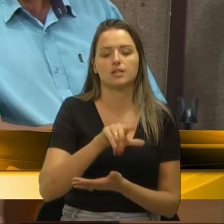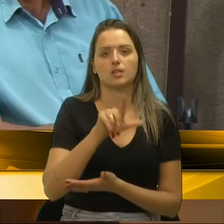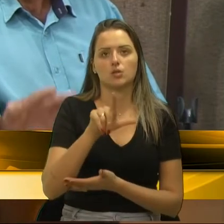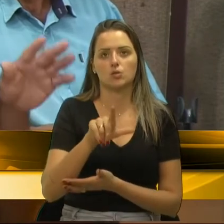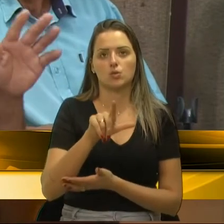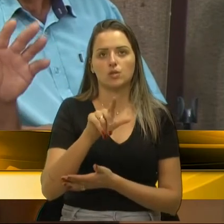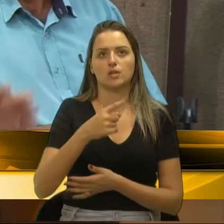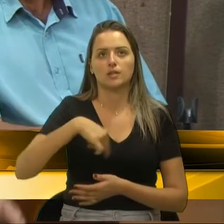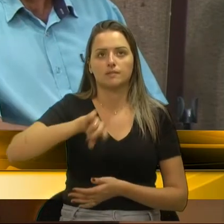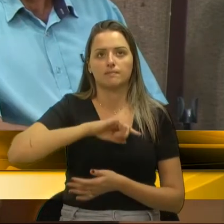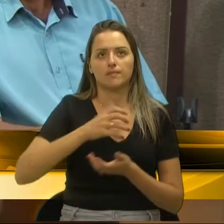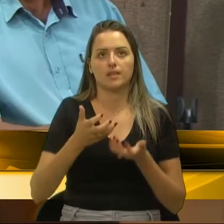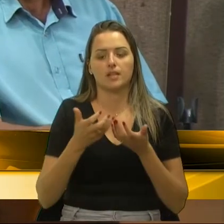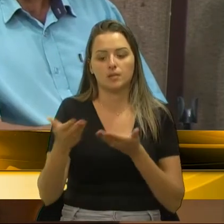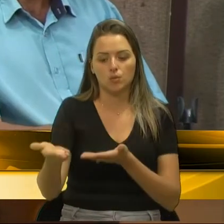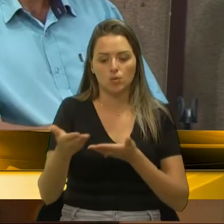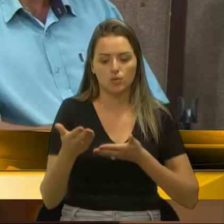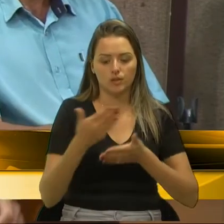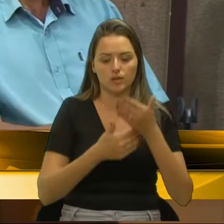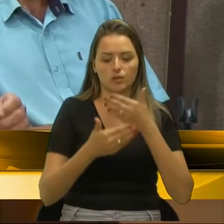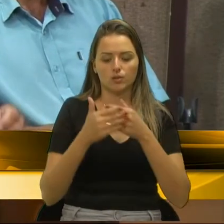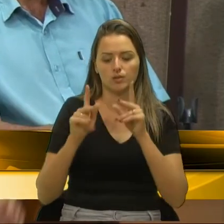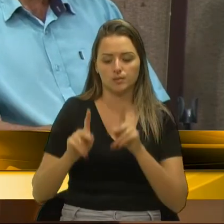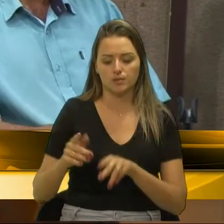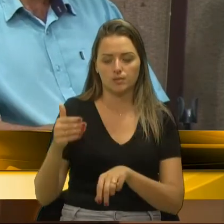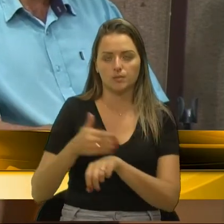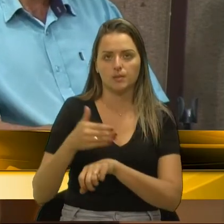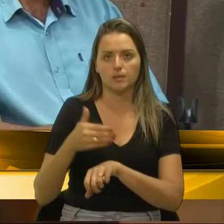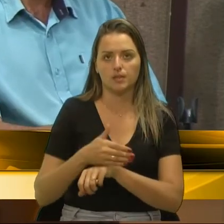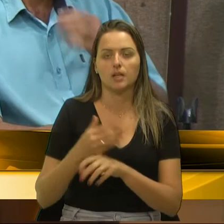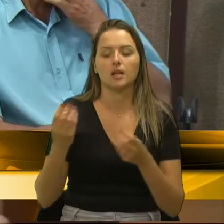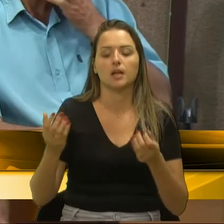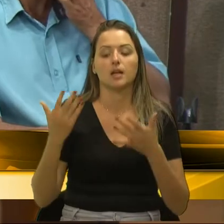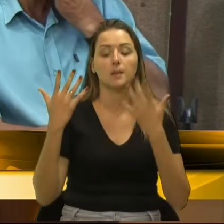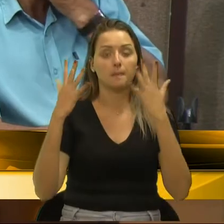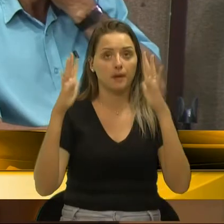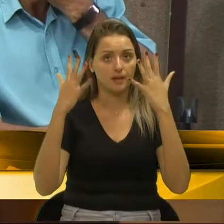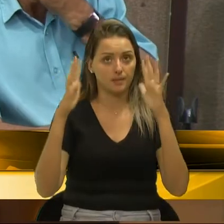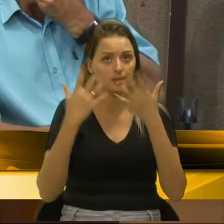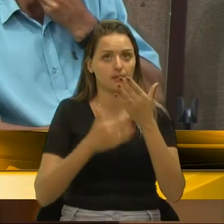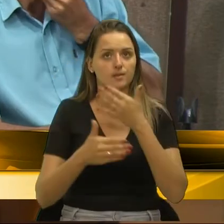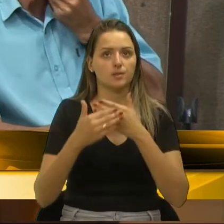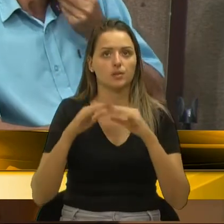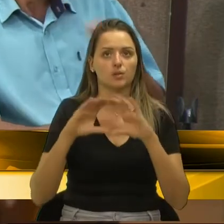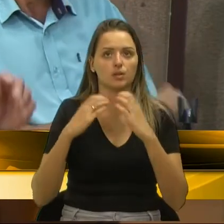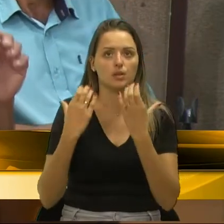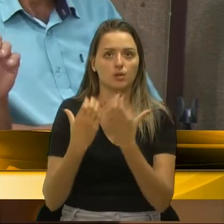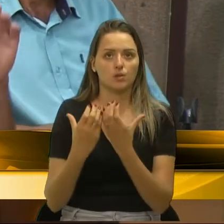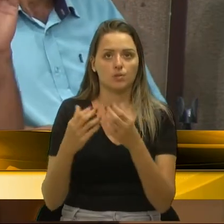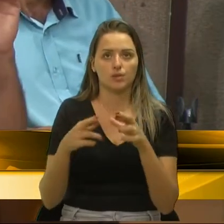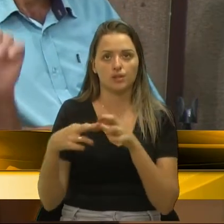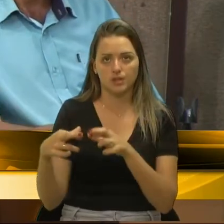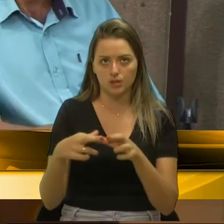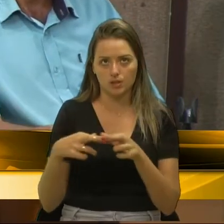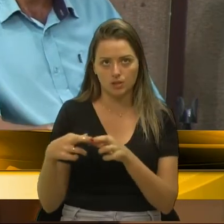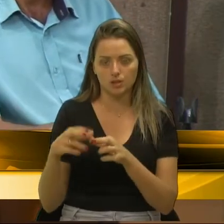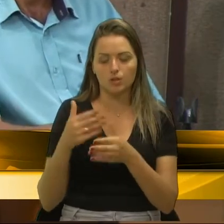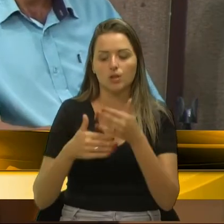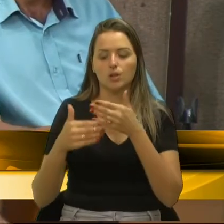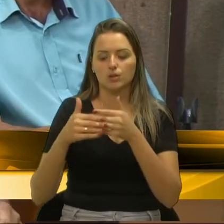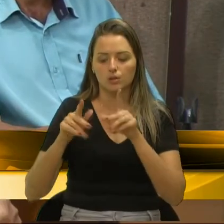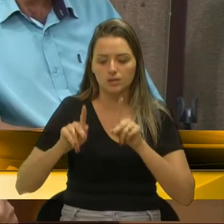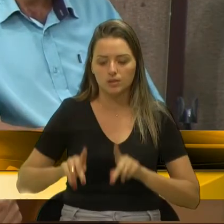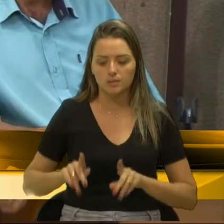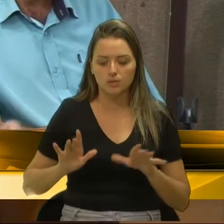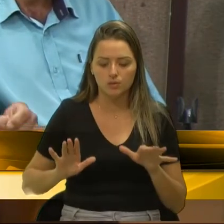o qual queremos convidar todos que participem e parabenizemos toda aquela comunidade ali de Fazenda Souza, aqueles agricultores